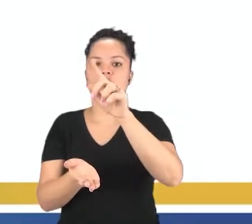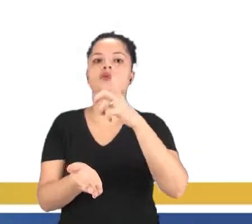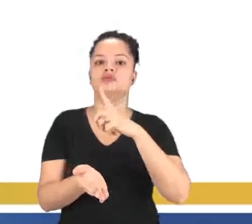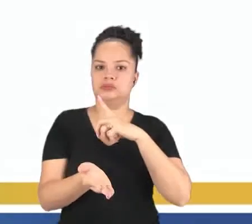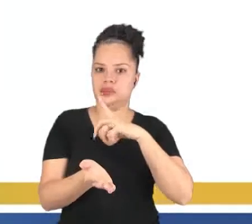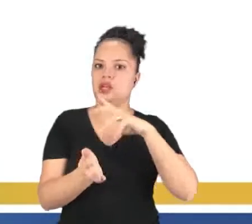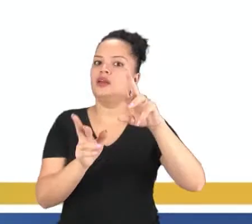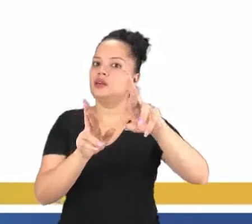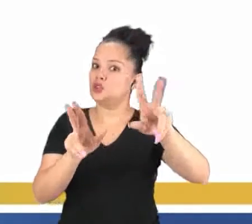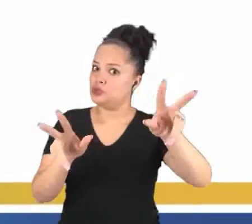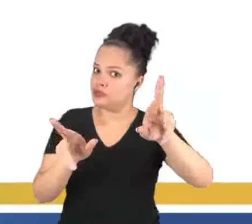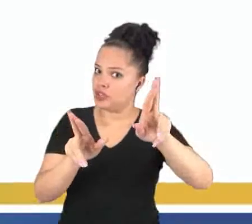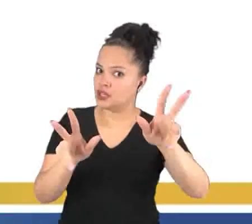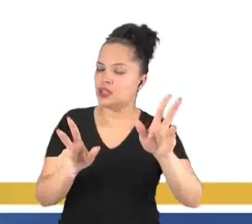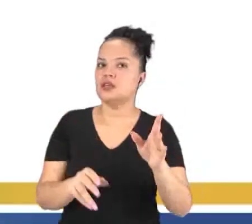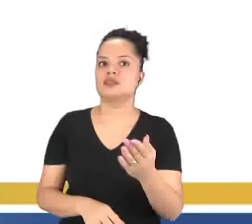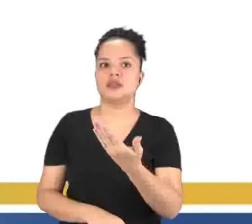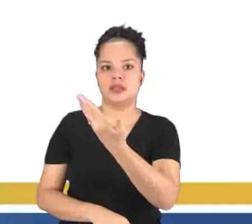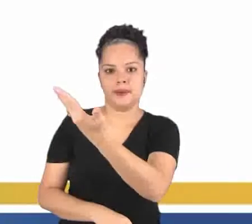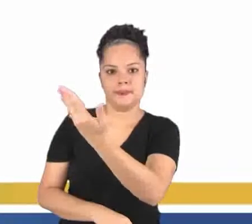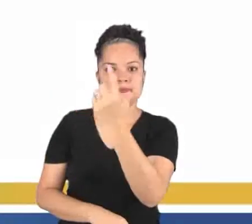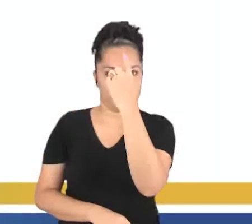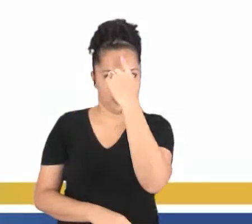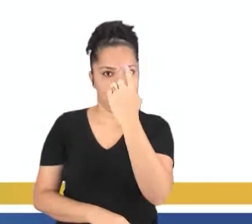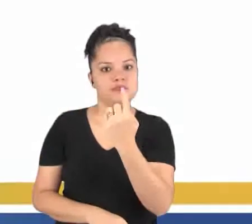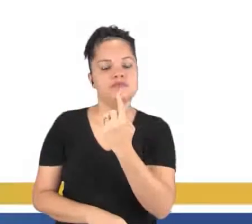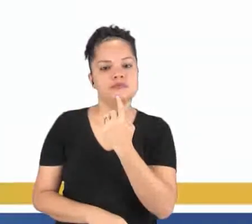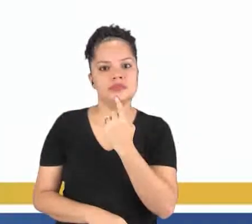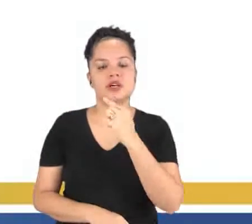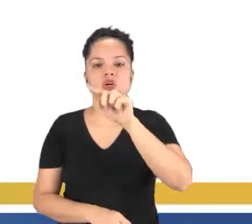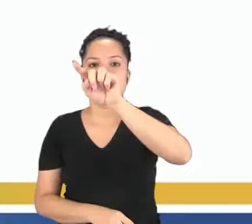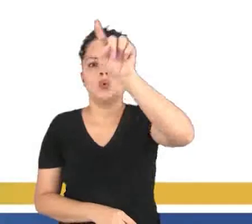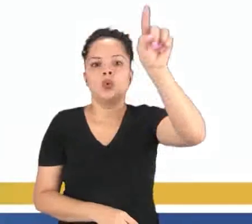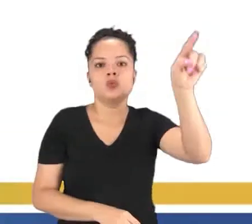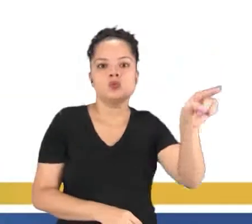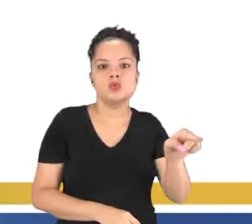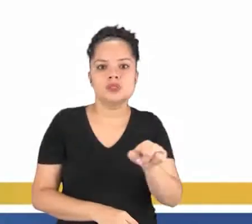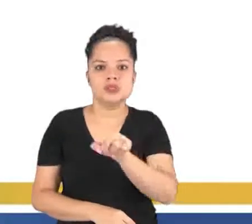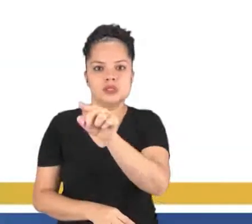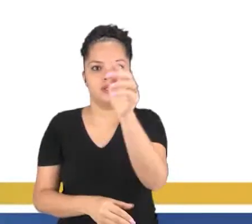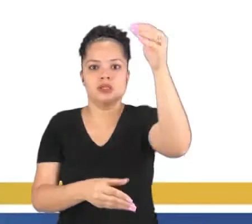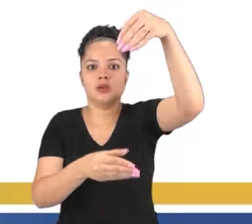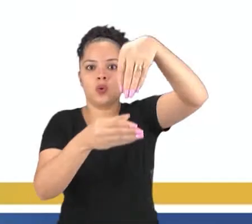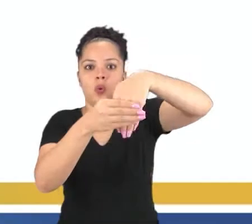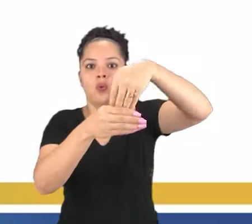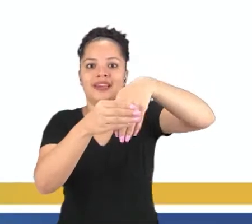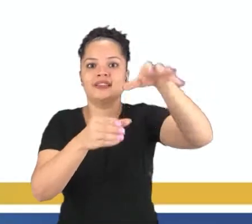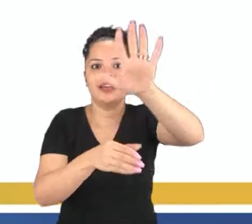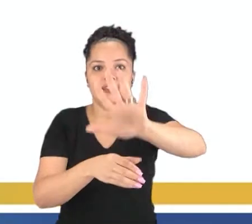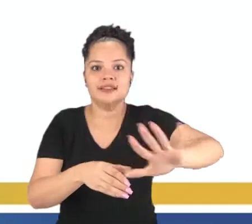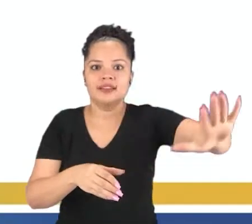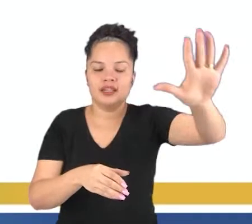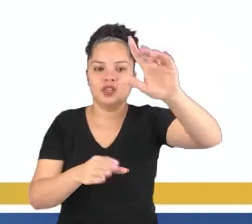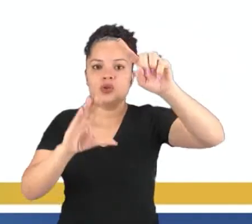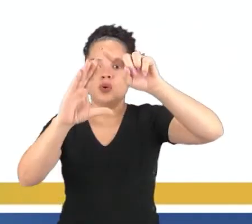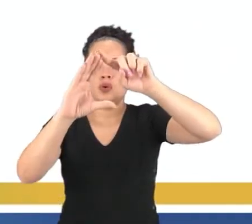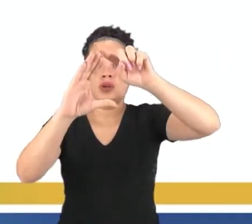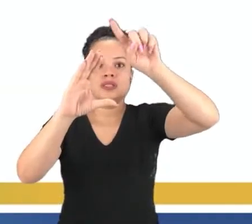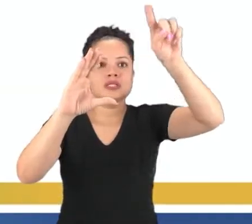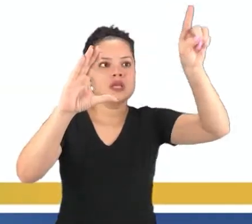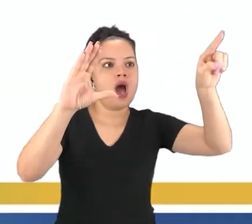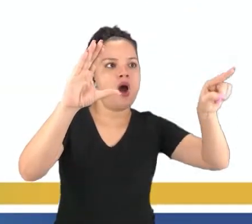diferença. O círculo é a região que fica envolvida pela linha e a circunferência é só a